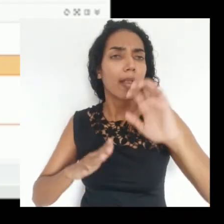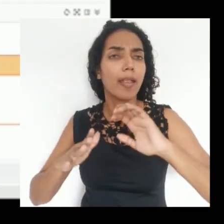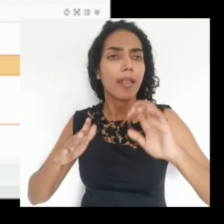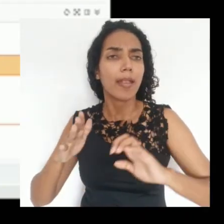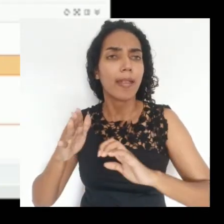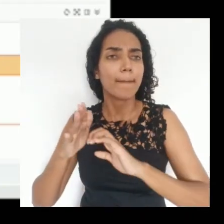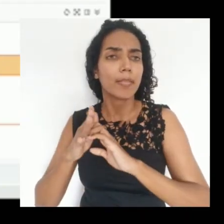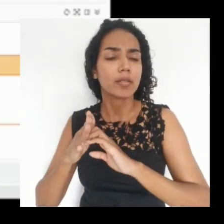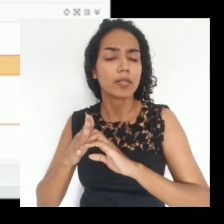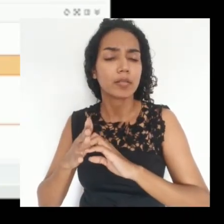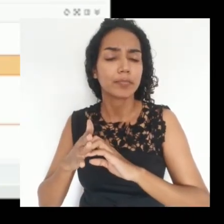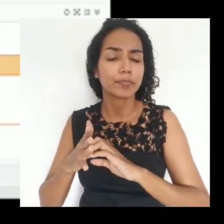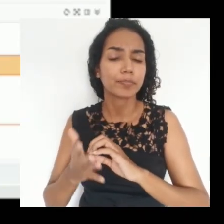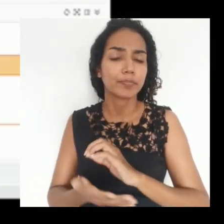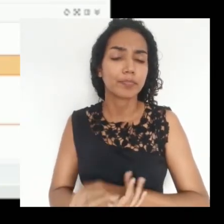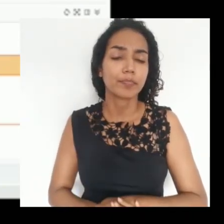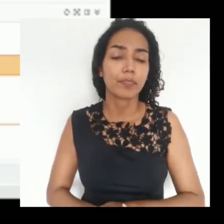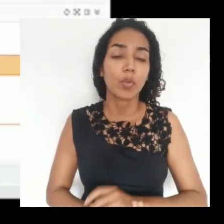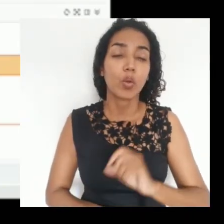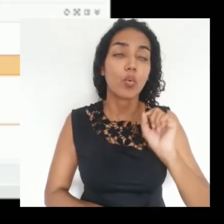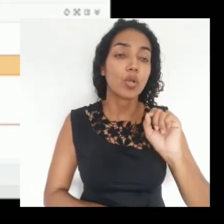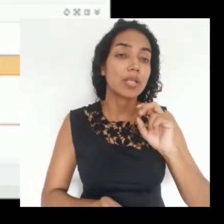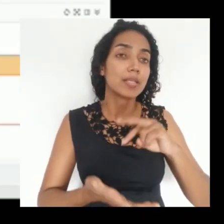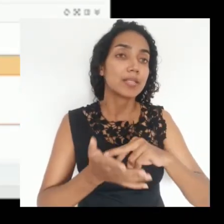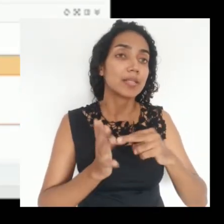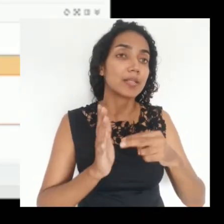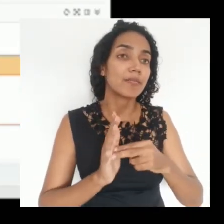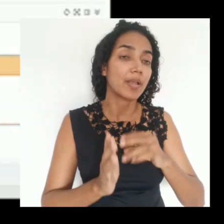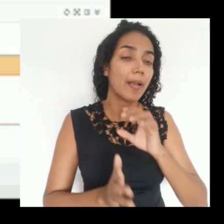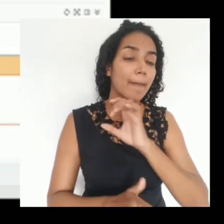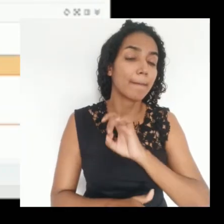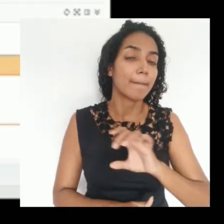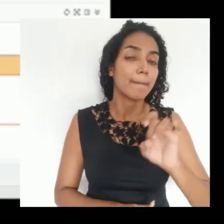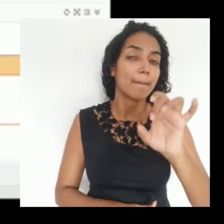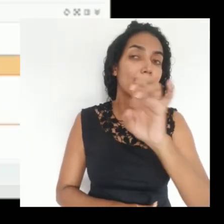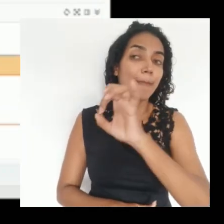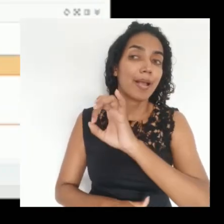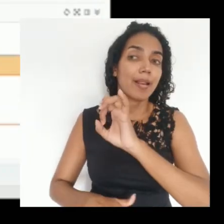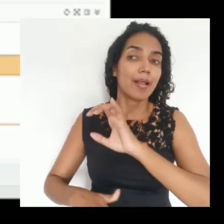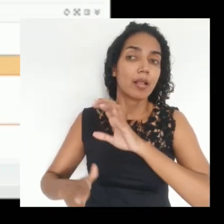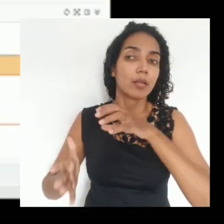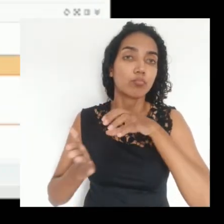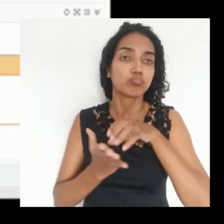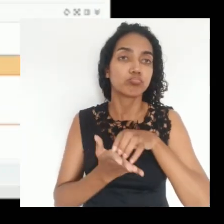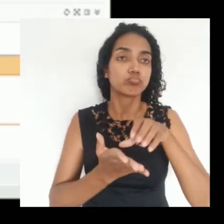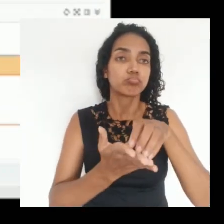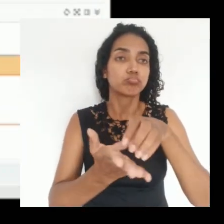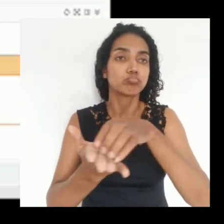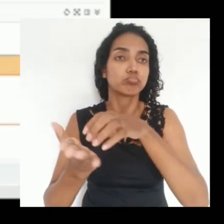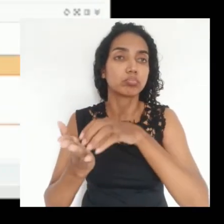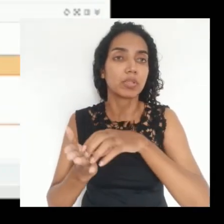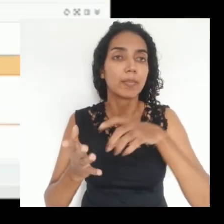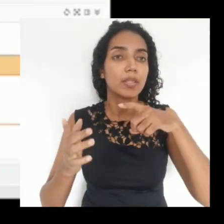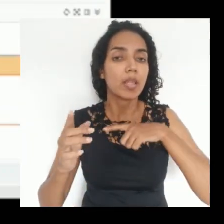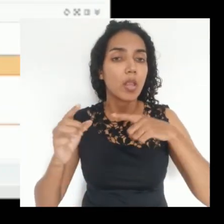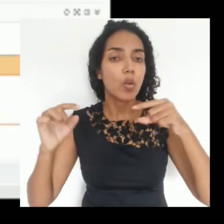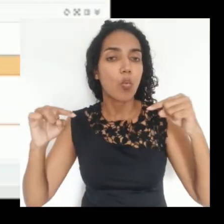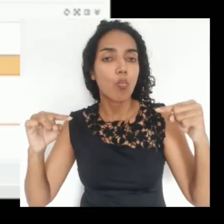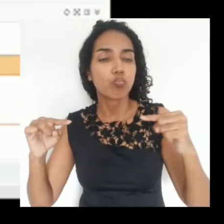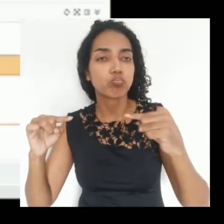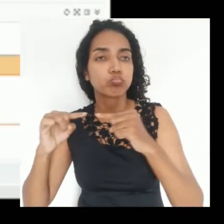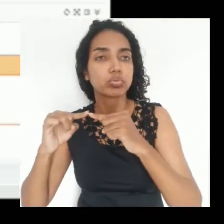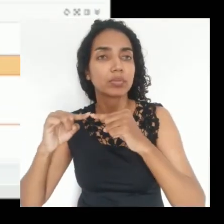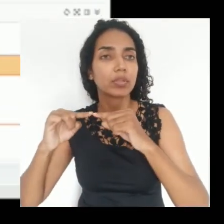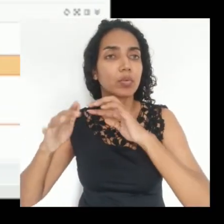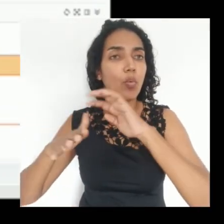para cada departamento você possui uma empresa associada a ele. E se eu quiser, eu posso até remover